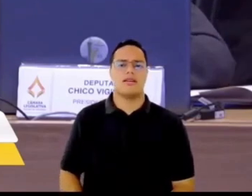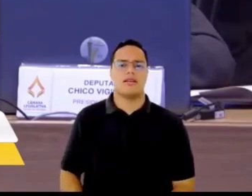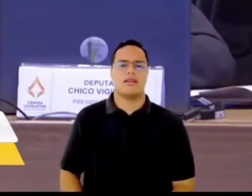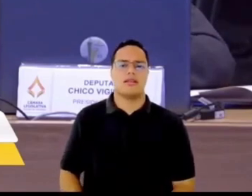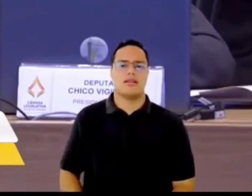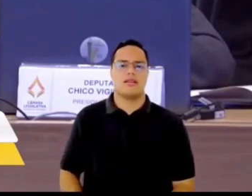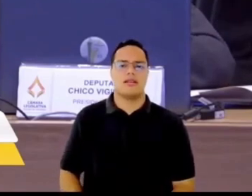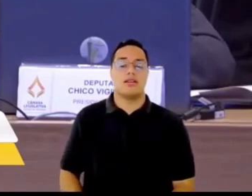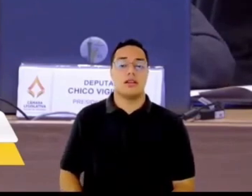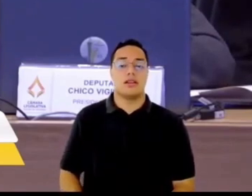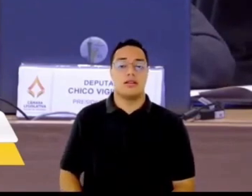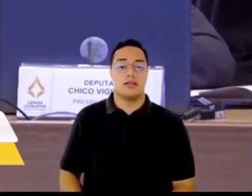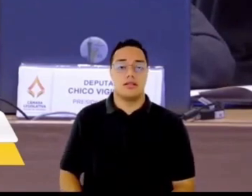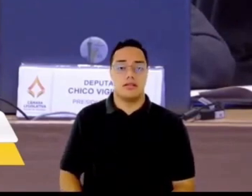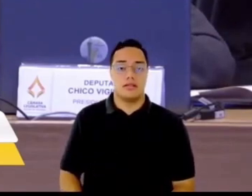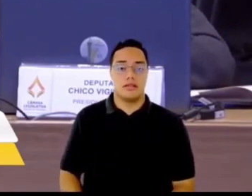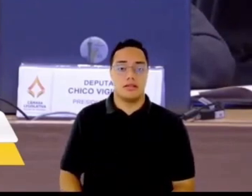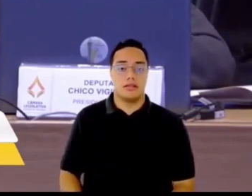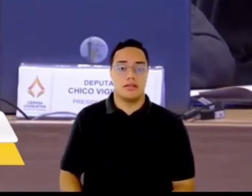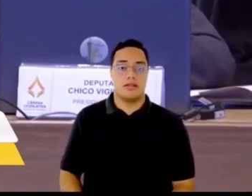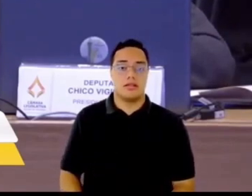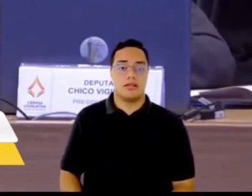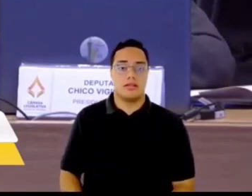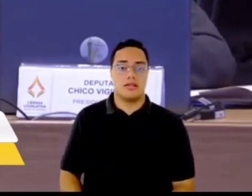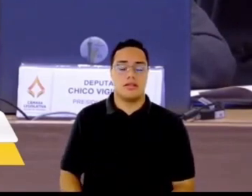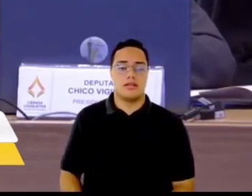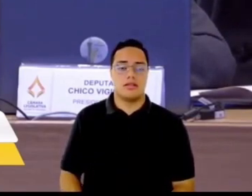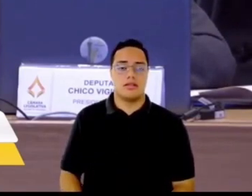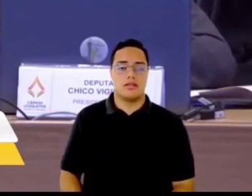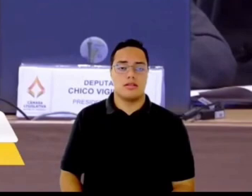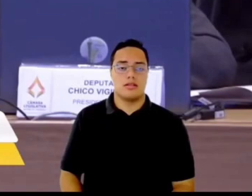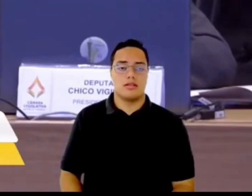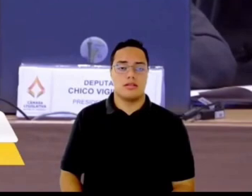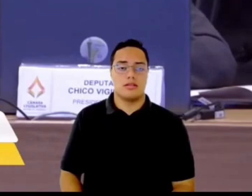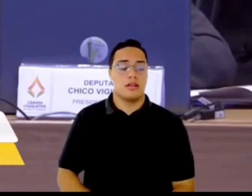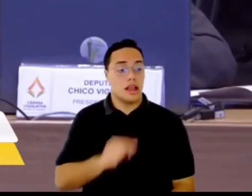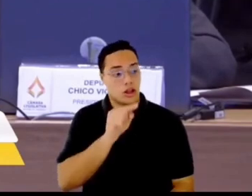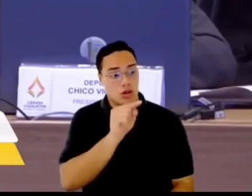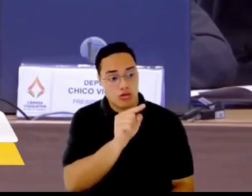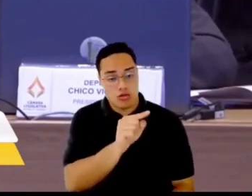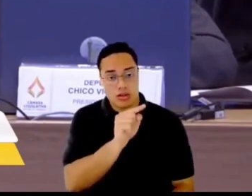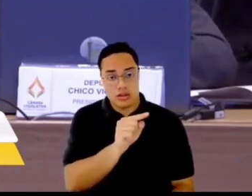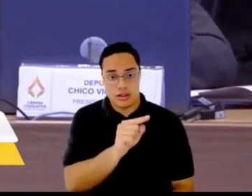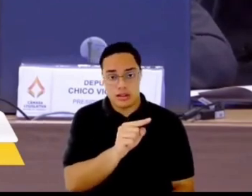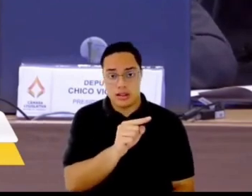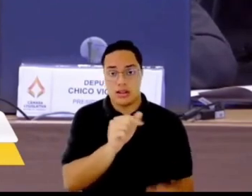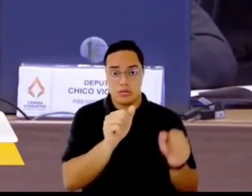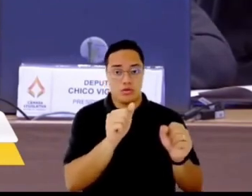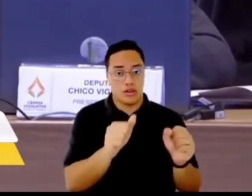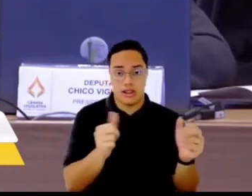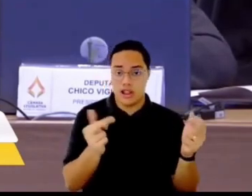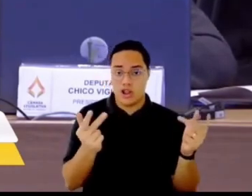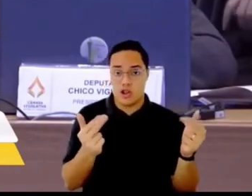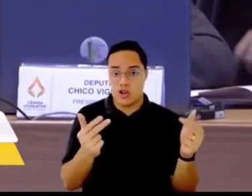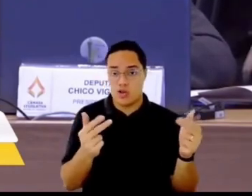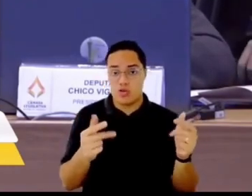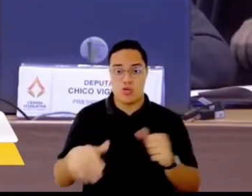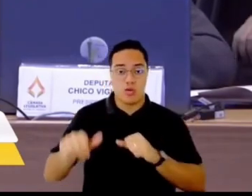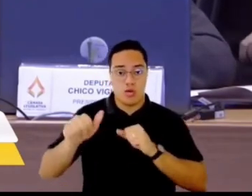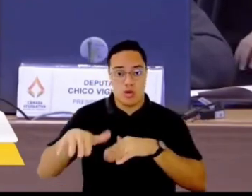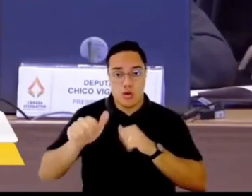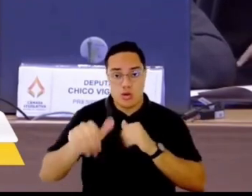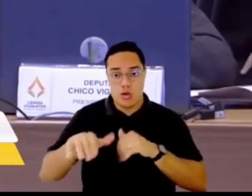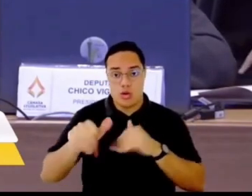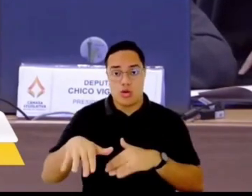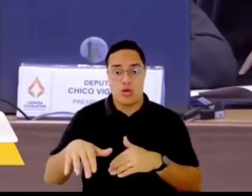ter acontecido com o senhor o mesmo que aconteceu com aqueles militares... E o senhor, um jornalista, é